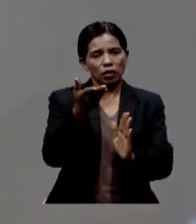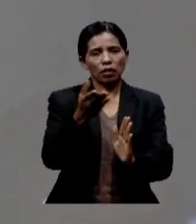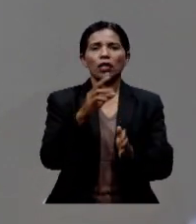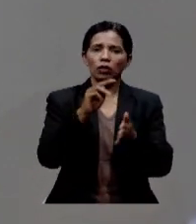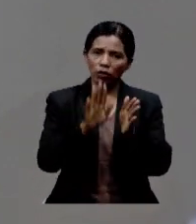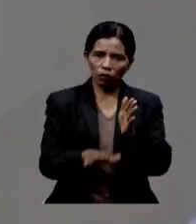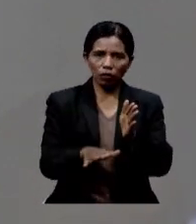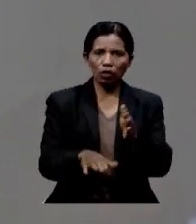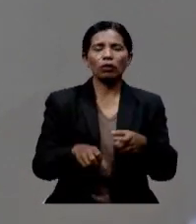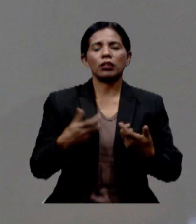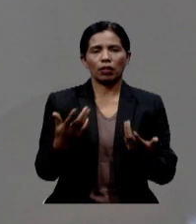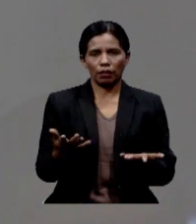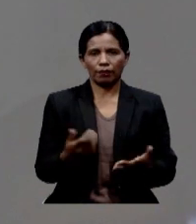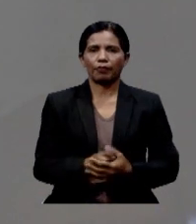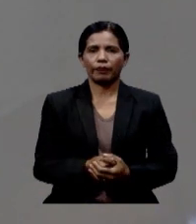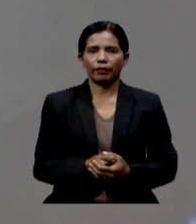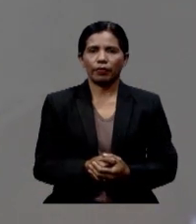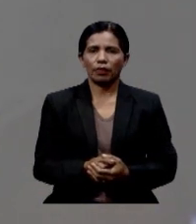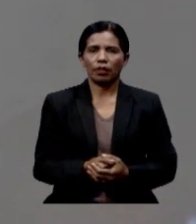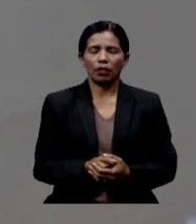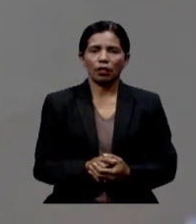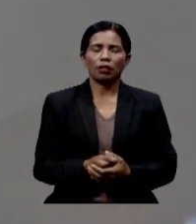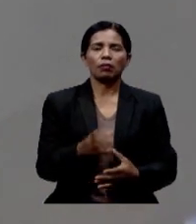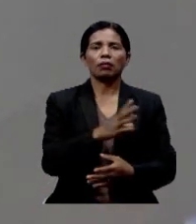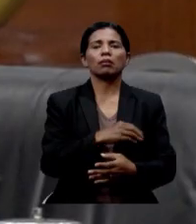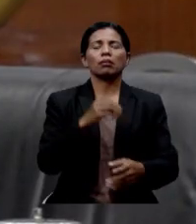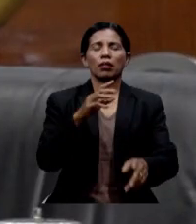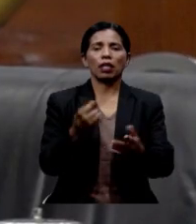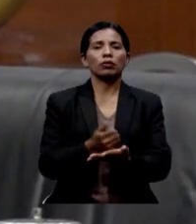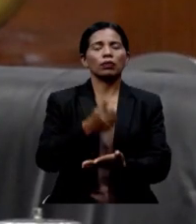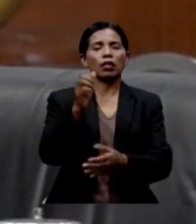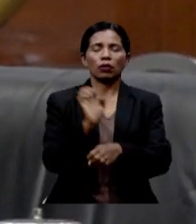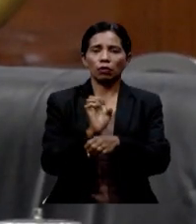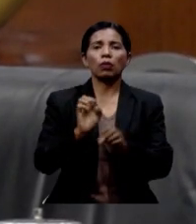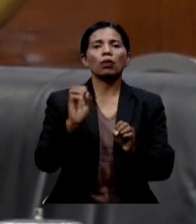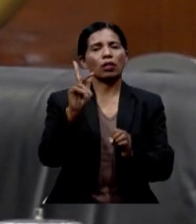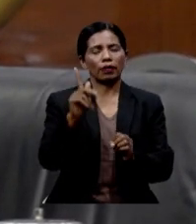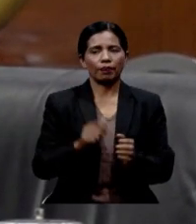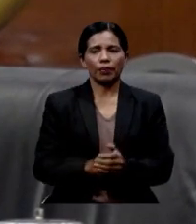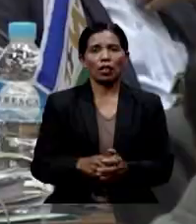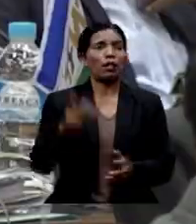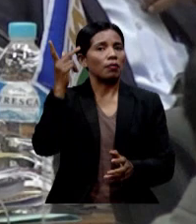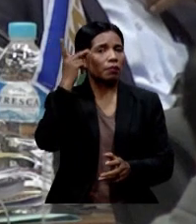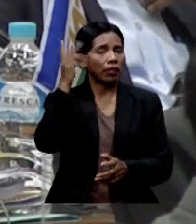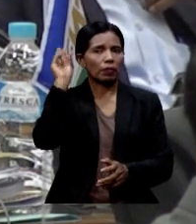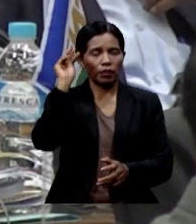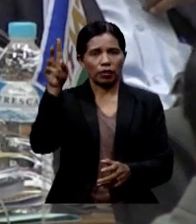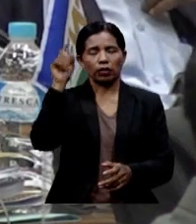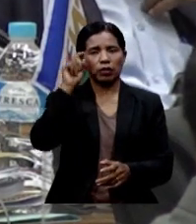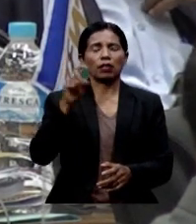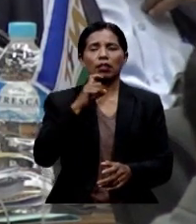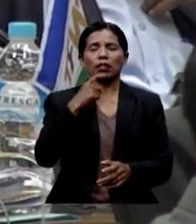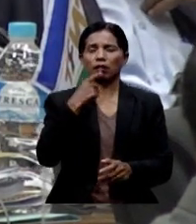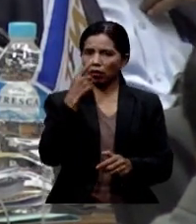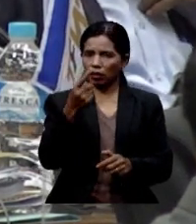é feita, sei lá, para crescimento econômico, ok. Hatamba questão, né, primeiro-ministro Kairala Sanana